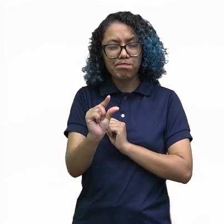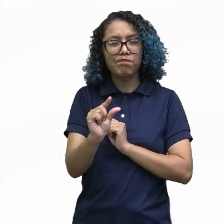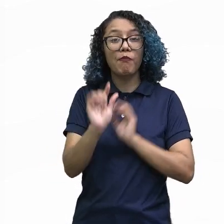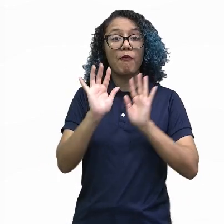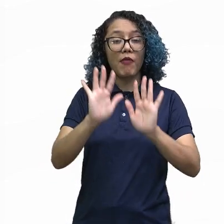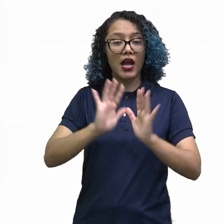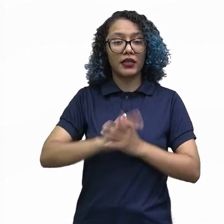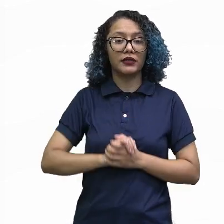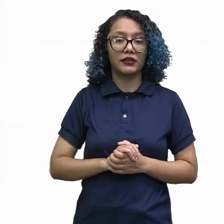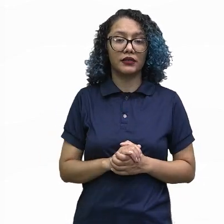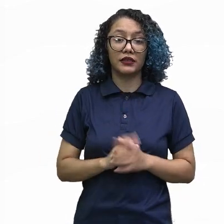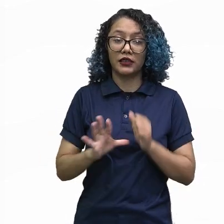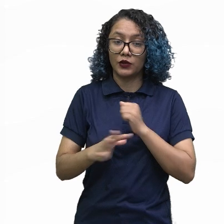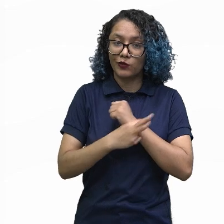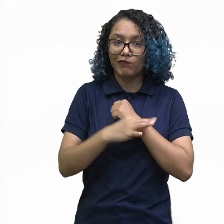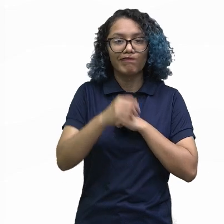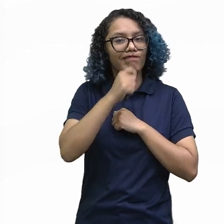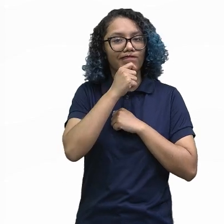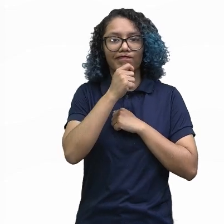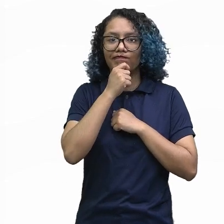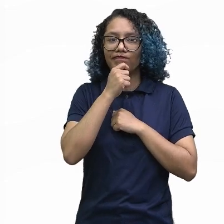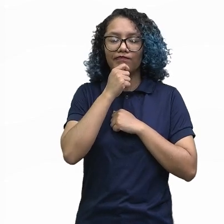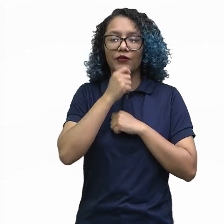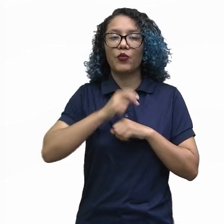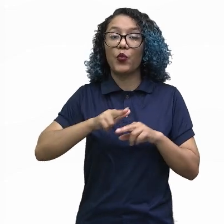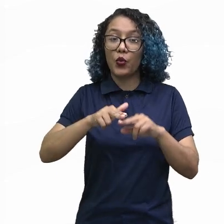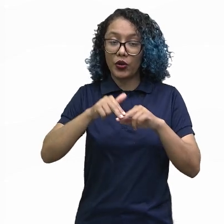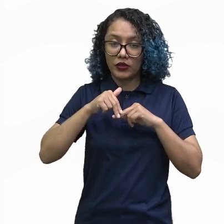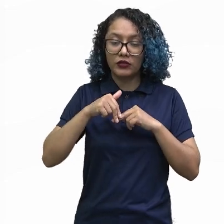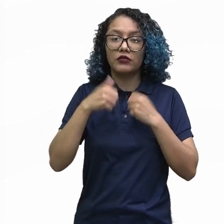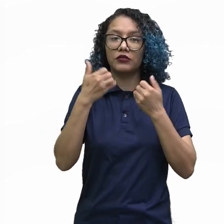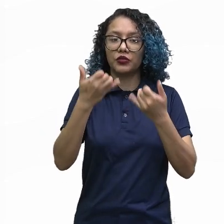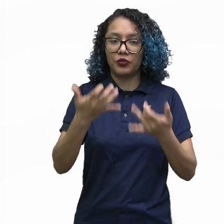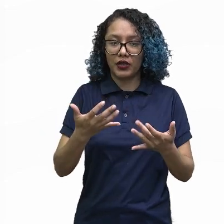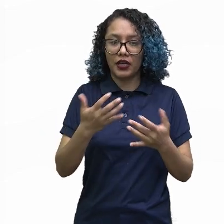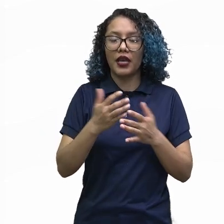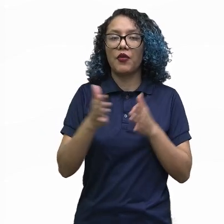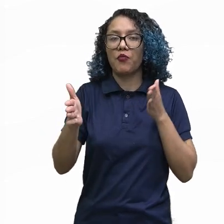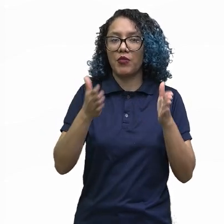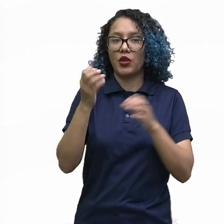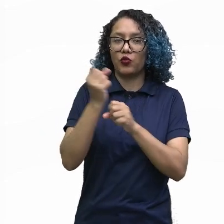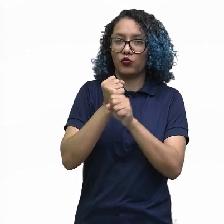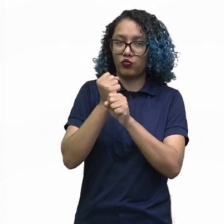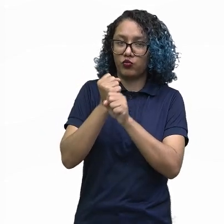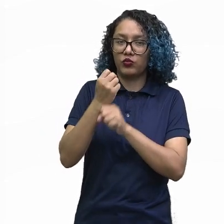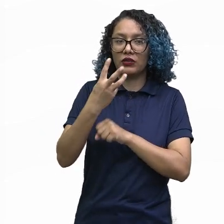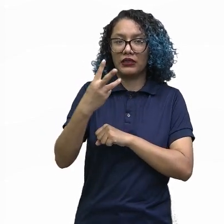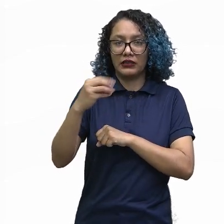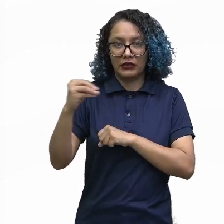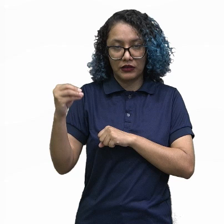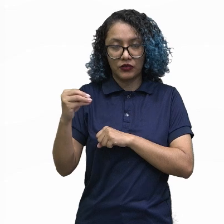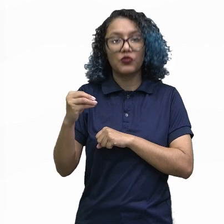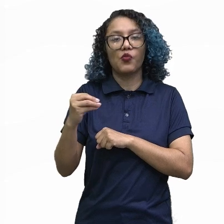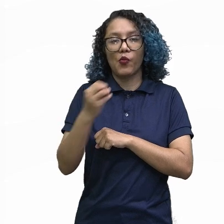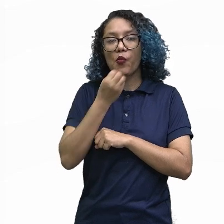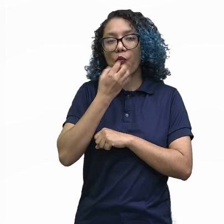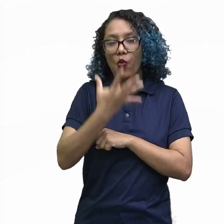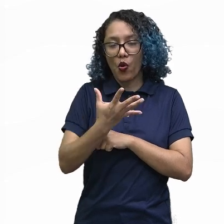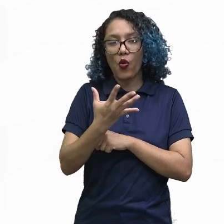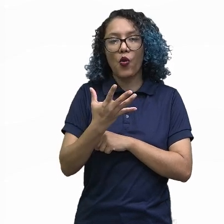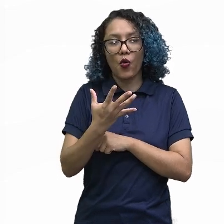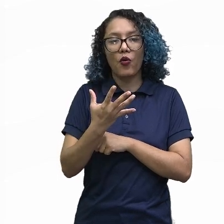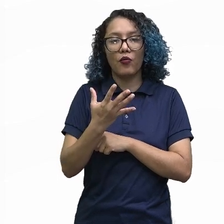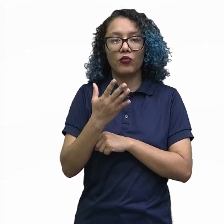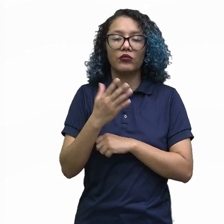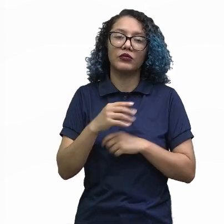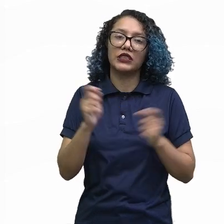ainda não é uma quantidade segura, tá? Por isso que eu comentei que os 300 anos seriam aí sim suficientes para considerar,